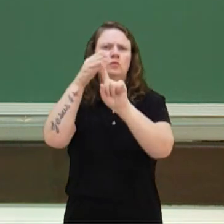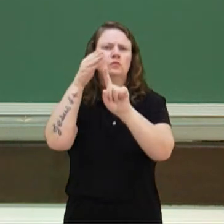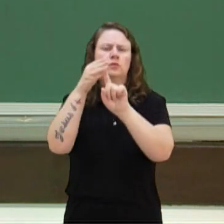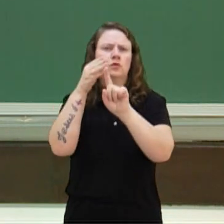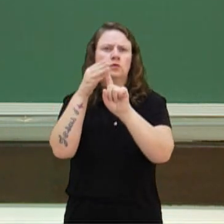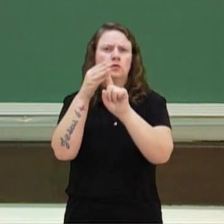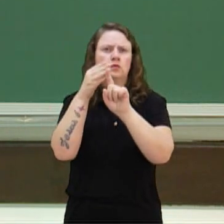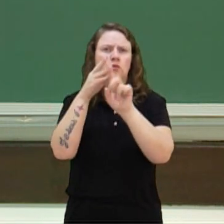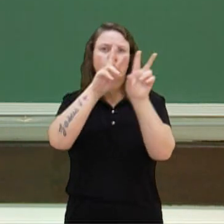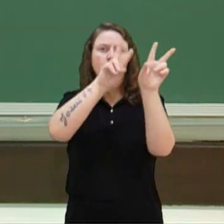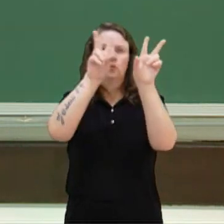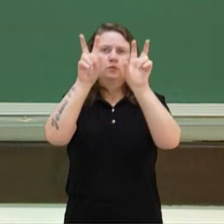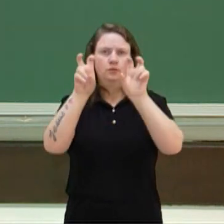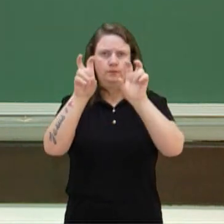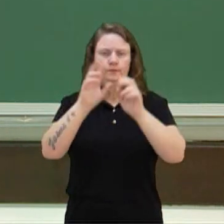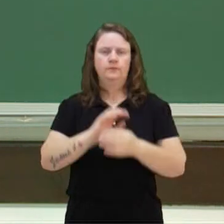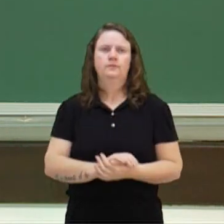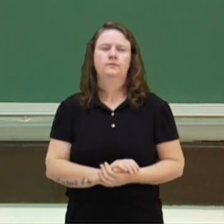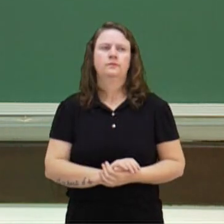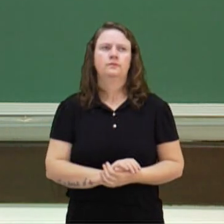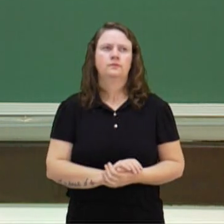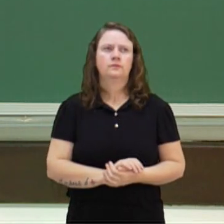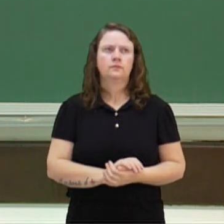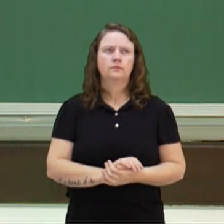fazendo a respeito daquele conceito. Tudo bem?